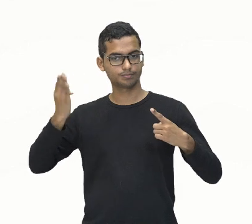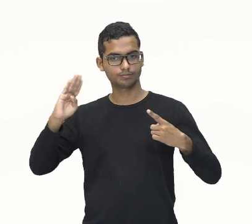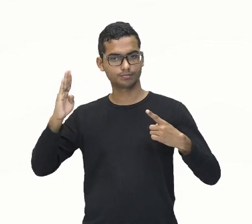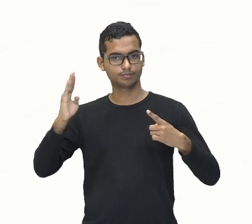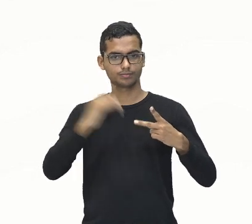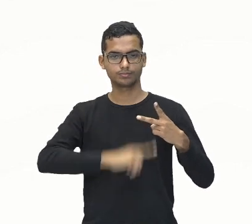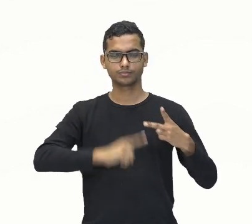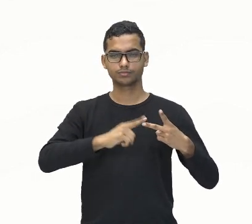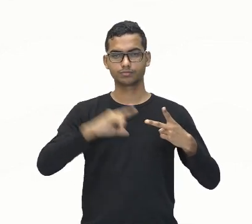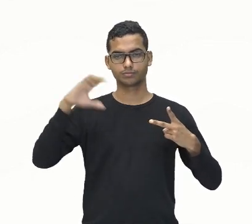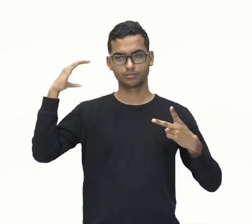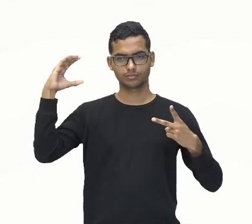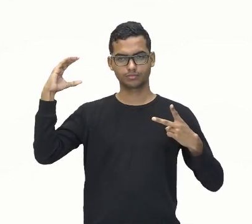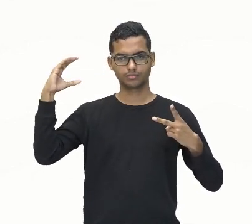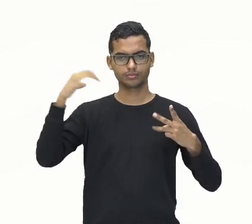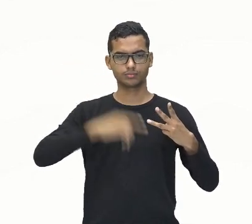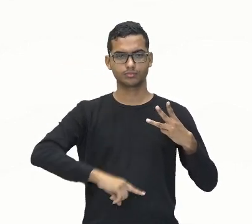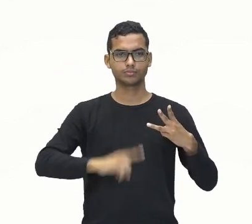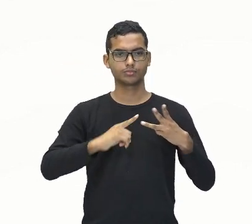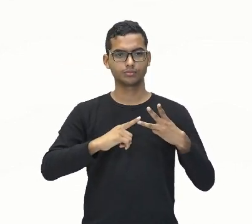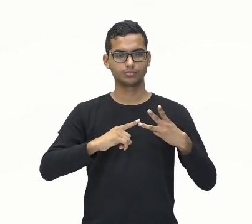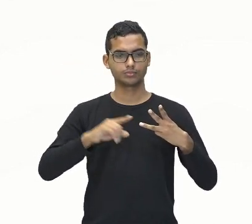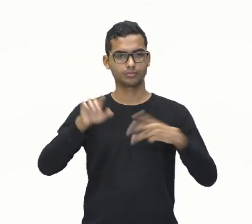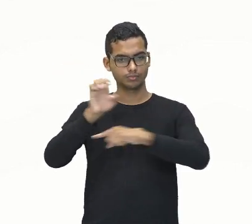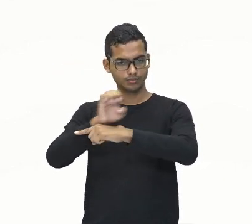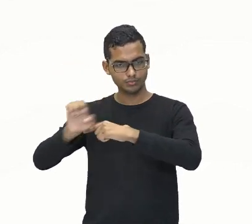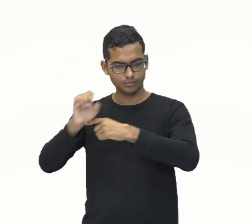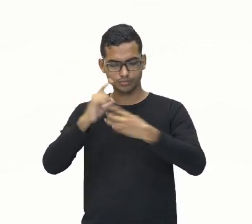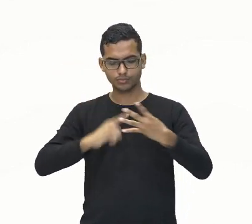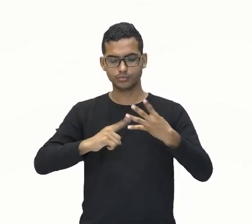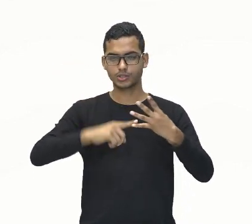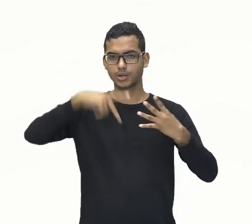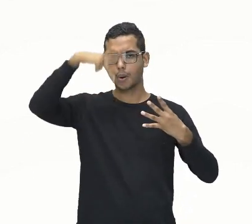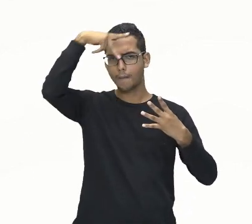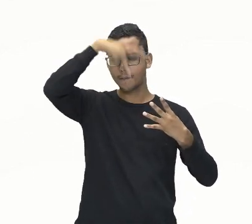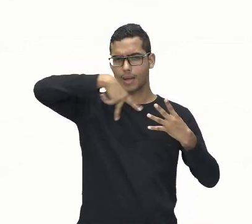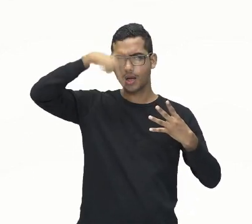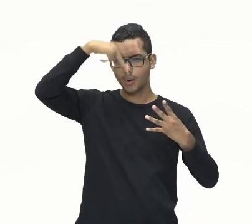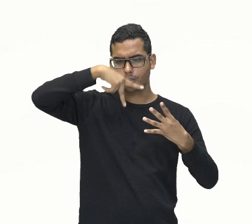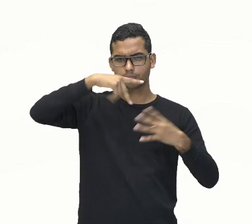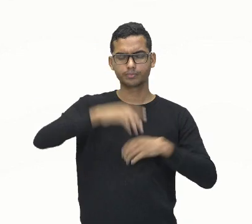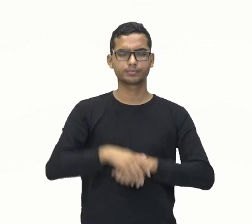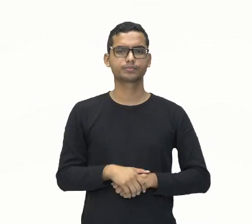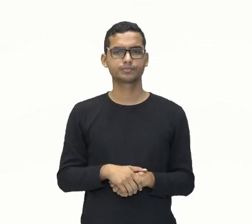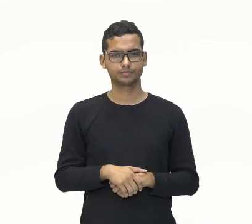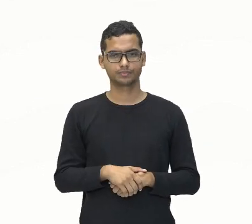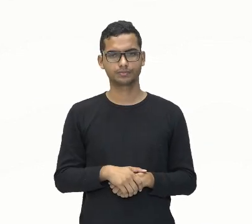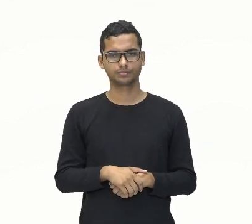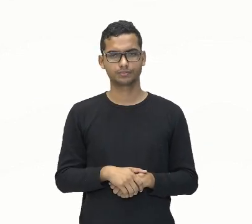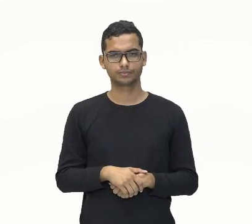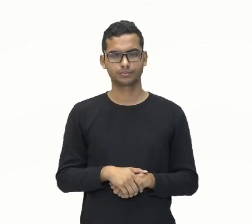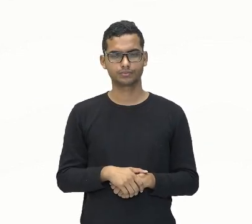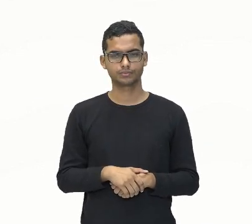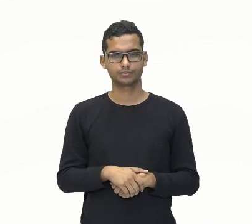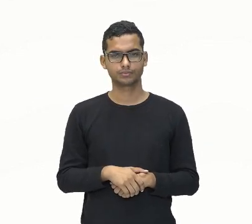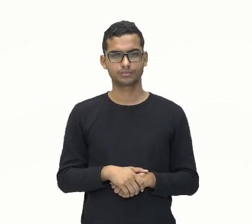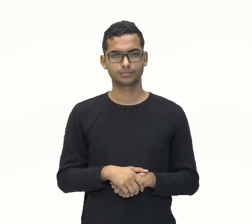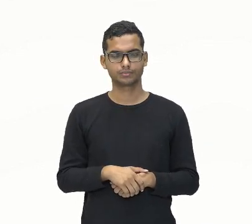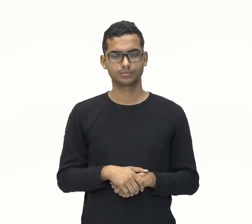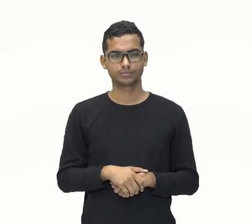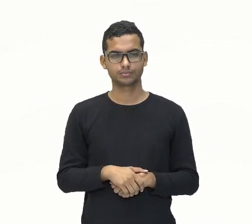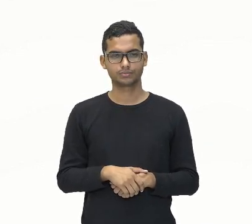Colômbia, Equador e Peru. Detalhe, fica observando que você vai ver que alguns nomes de